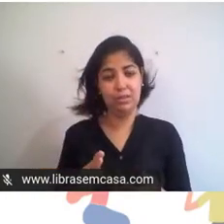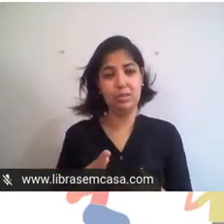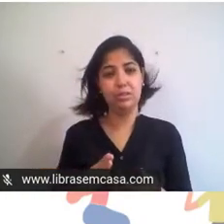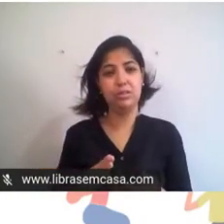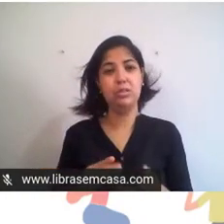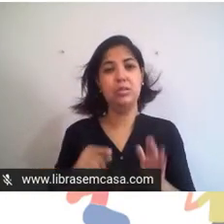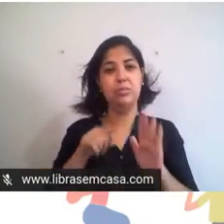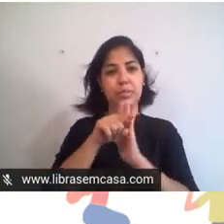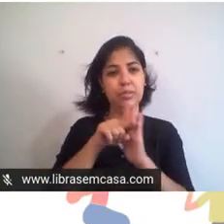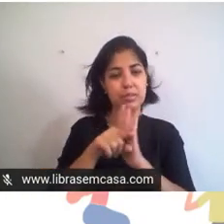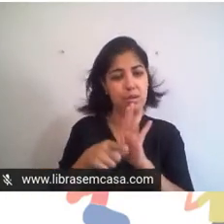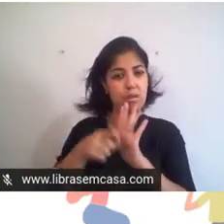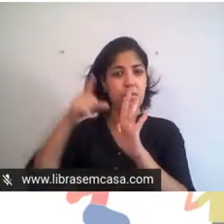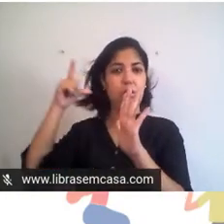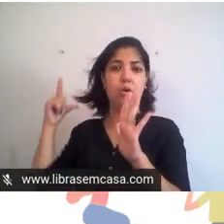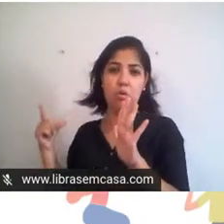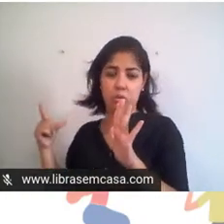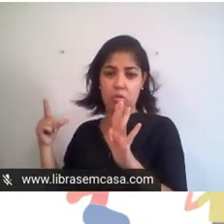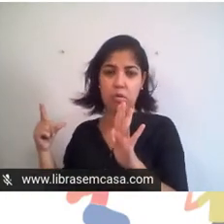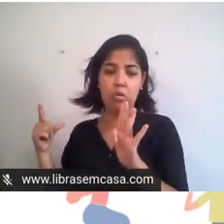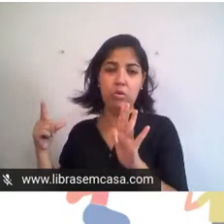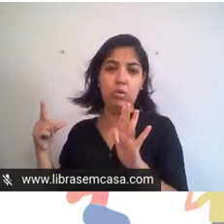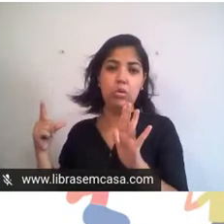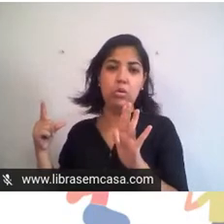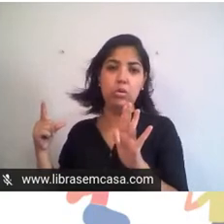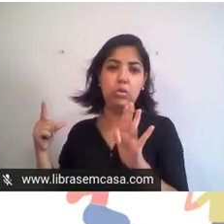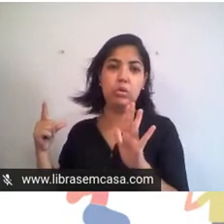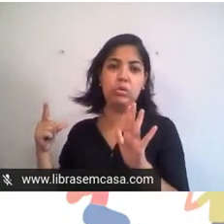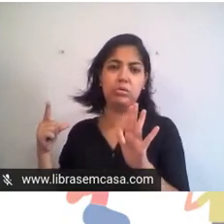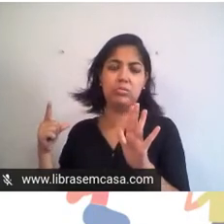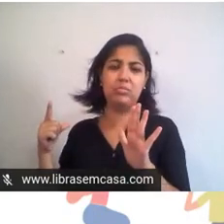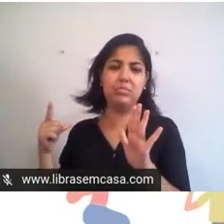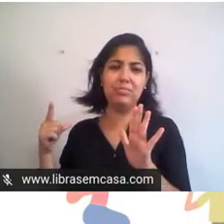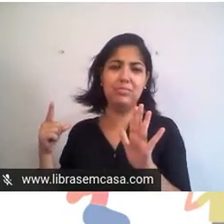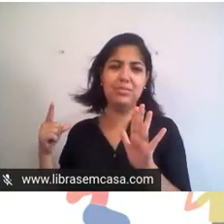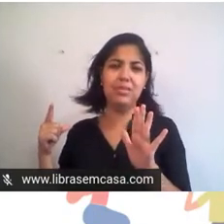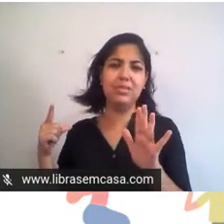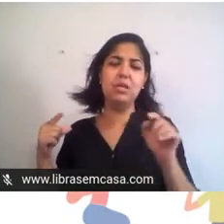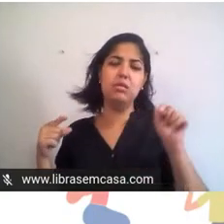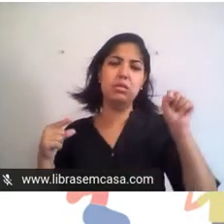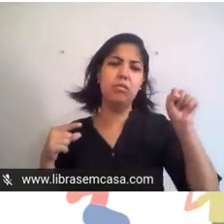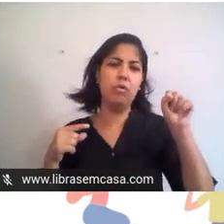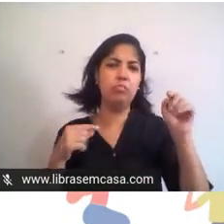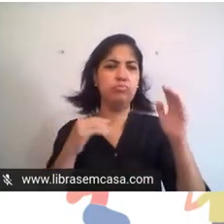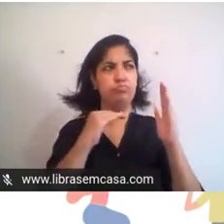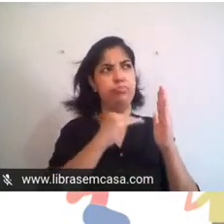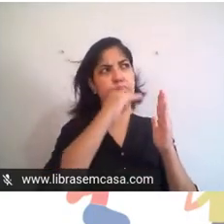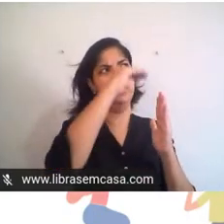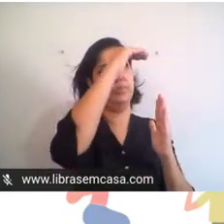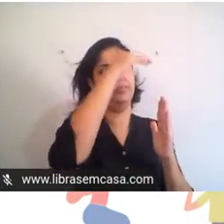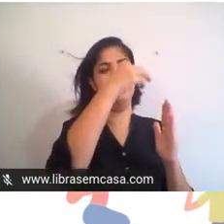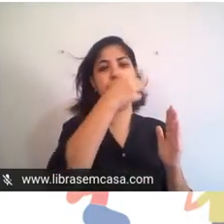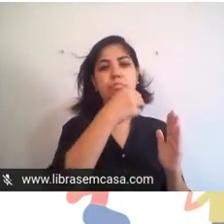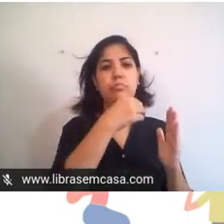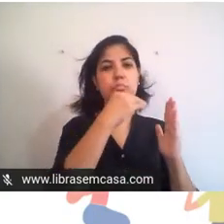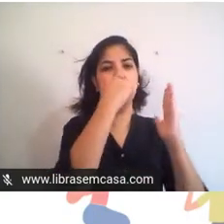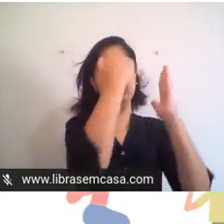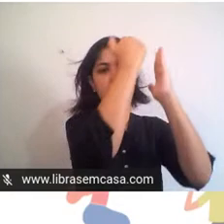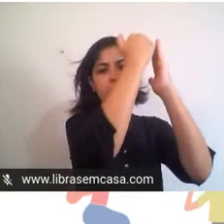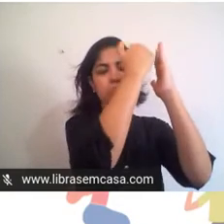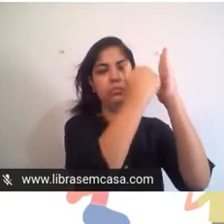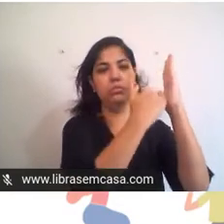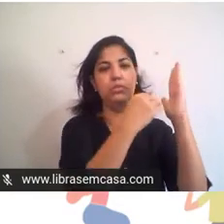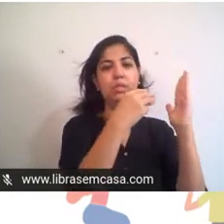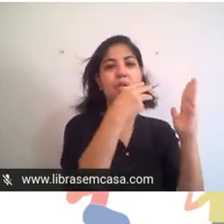pesquisa anterior, ele estava numa situação de uma posição de 39ª posição em